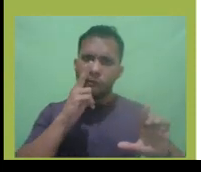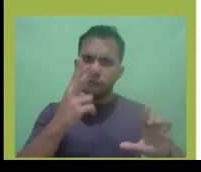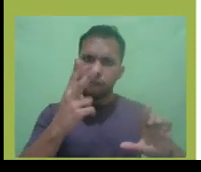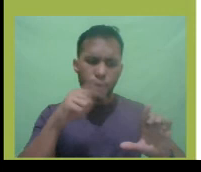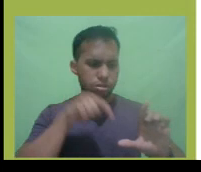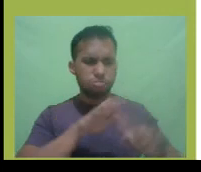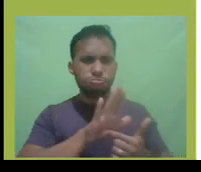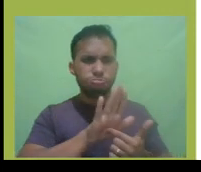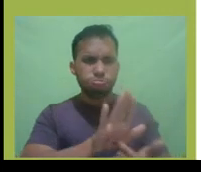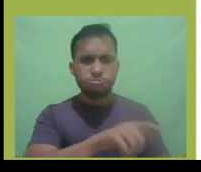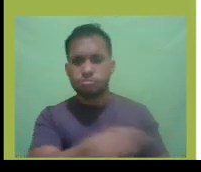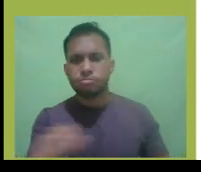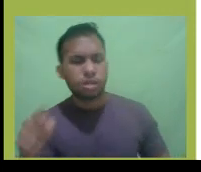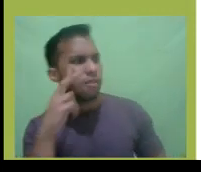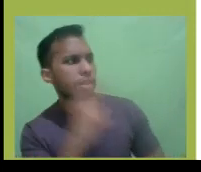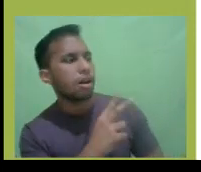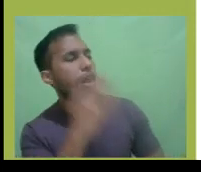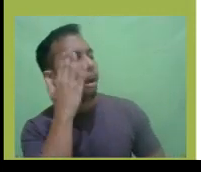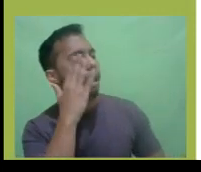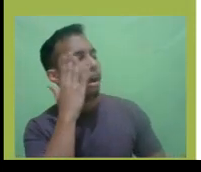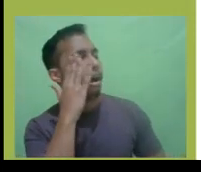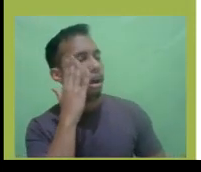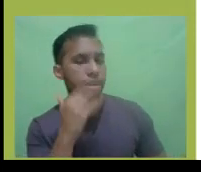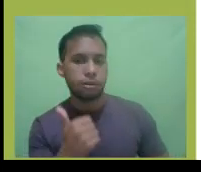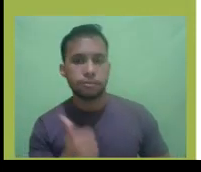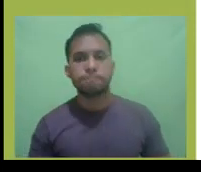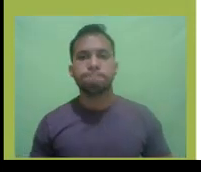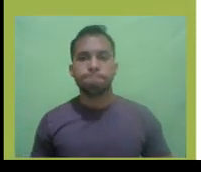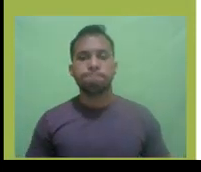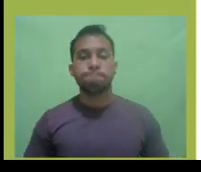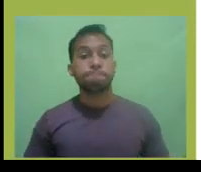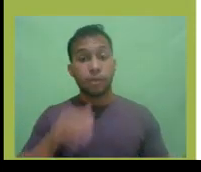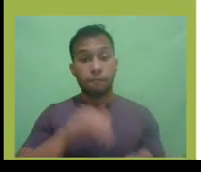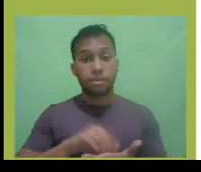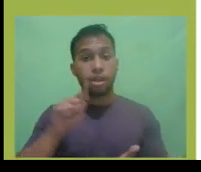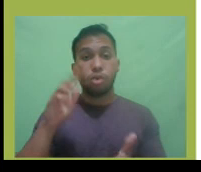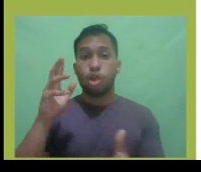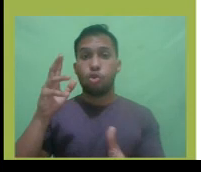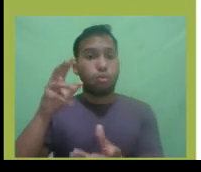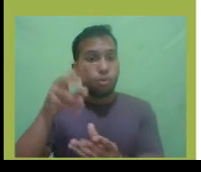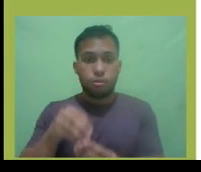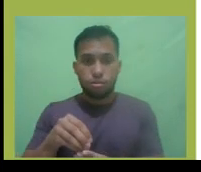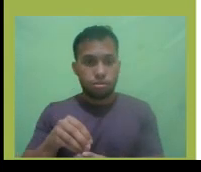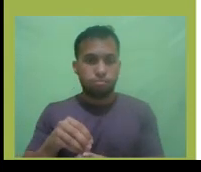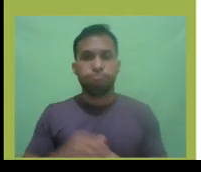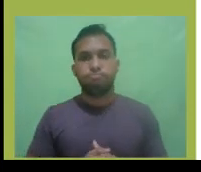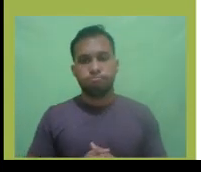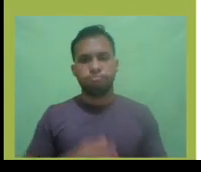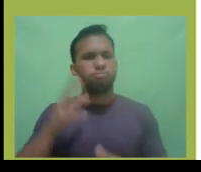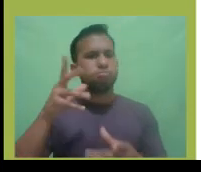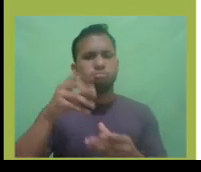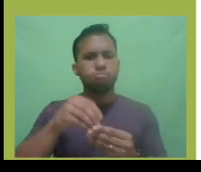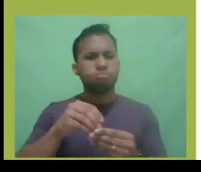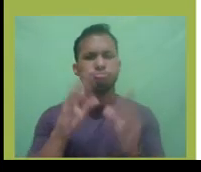trata. E as suas conclusões, que devem ser escritas de forma mais sucinta, em poucos